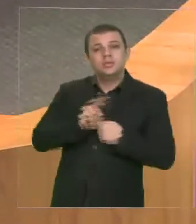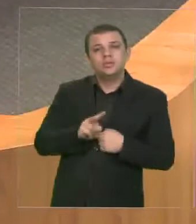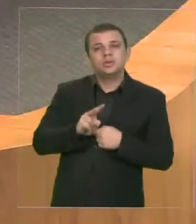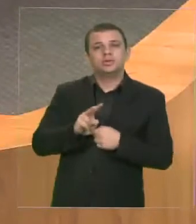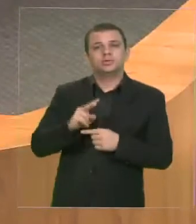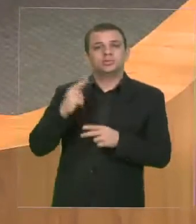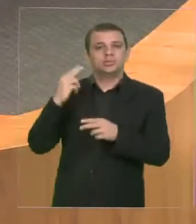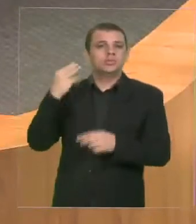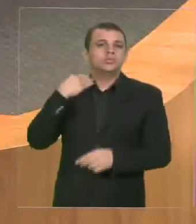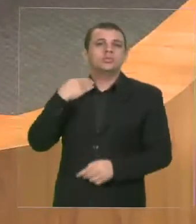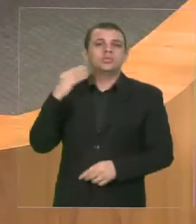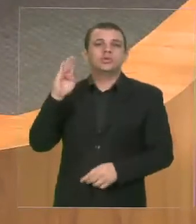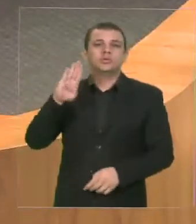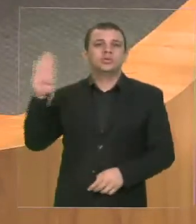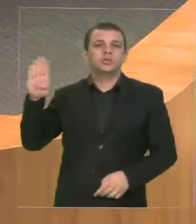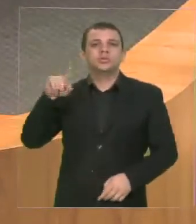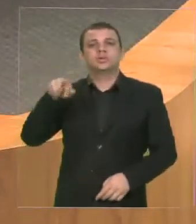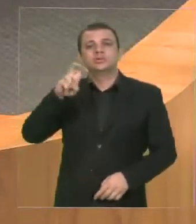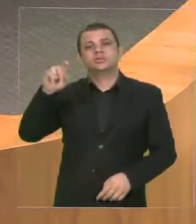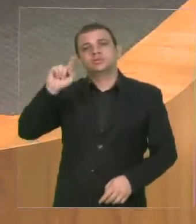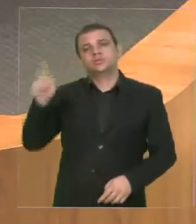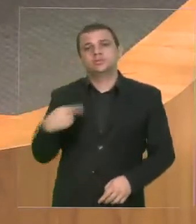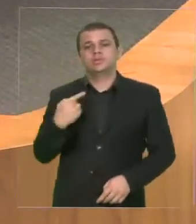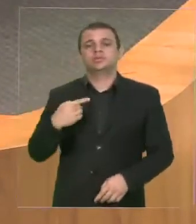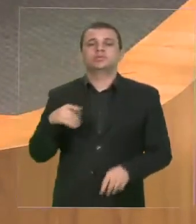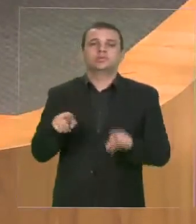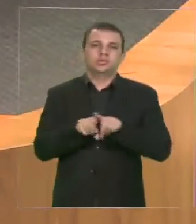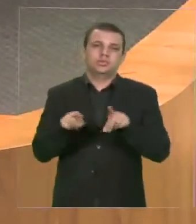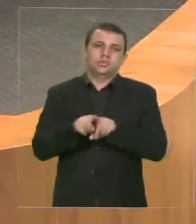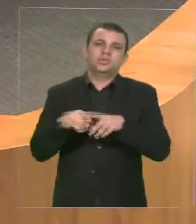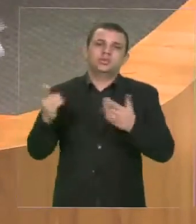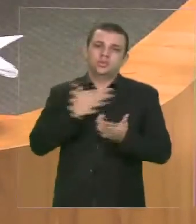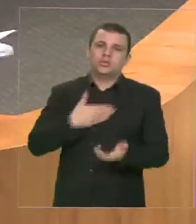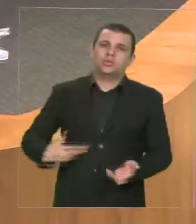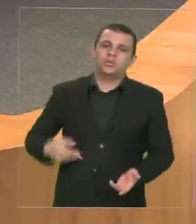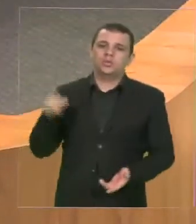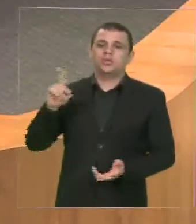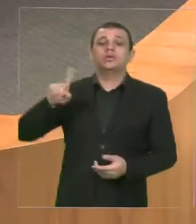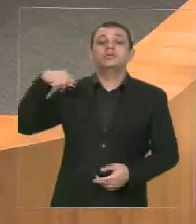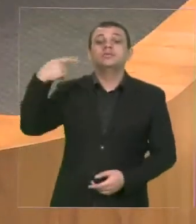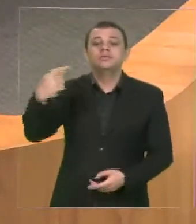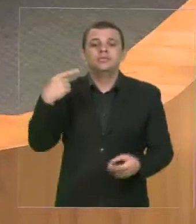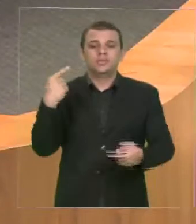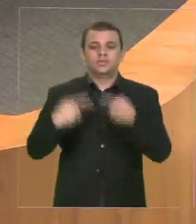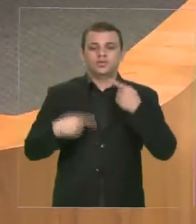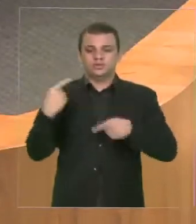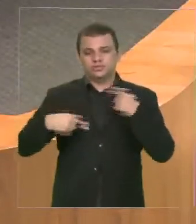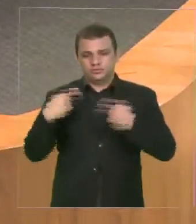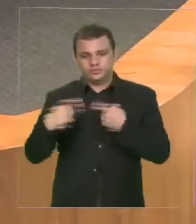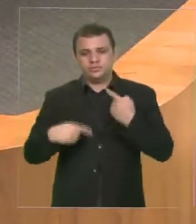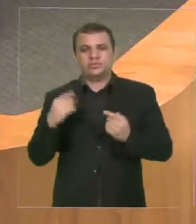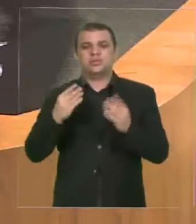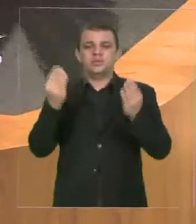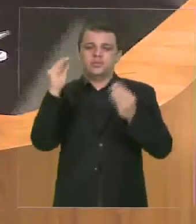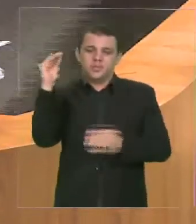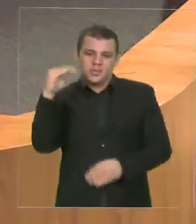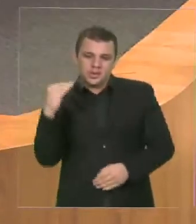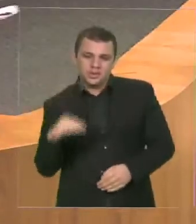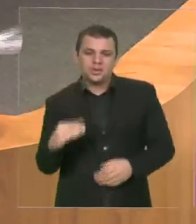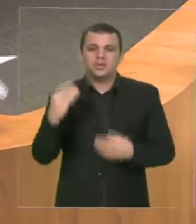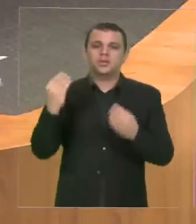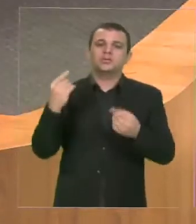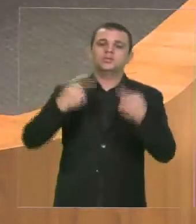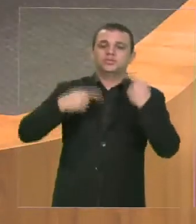comunista, o governador e toda a imprensa alinhada a ele, querem discutir na mídia social, querem discutir em blogs, querem discutir